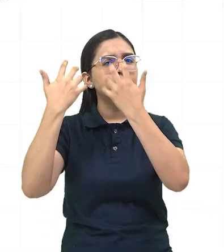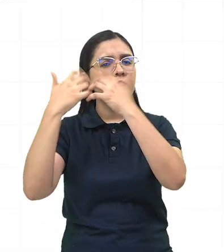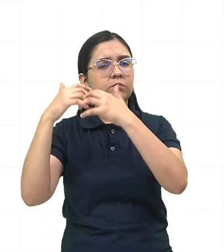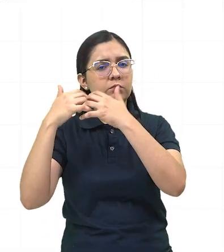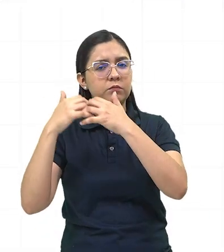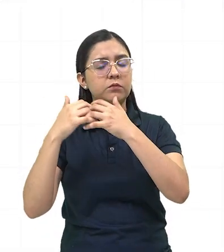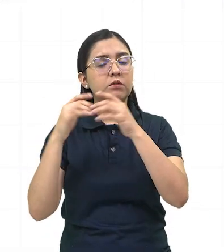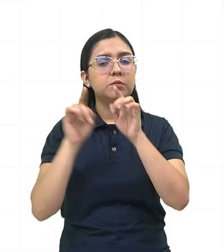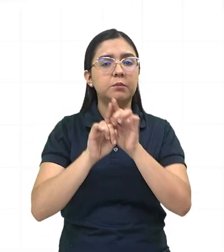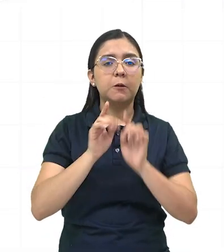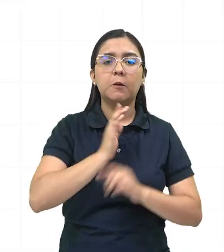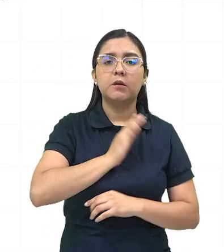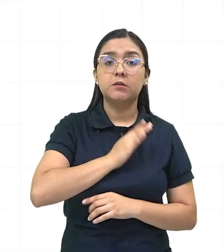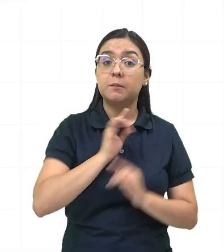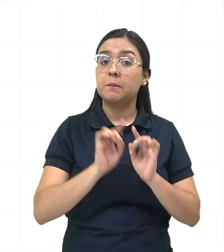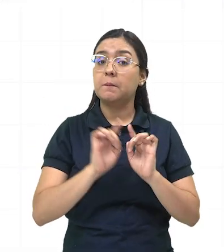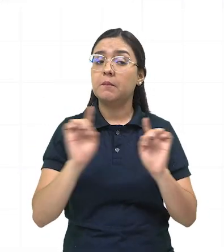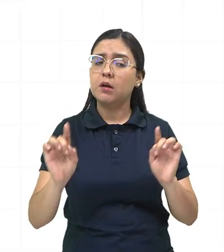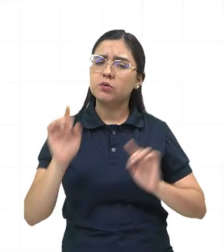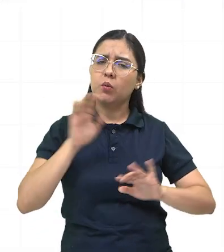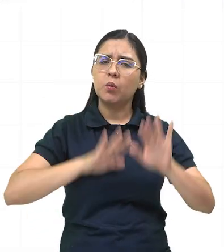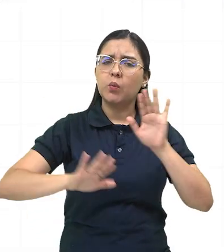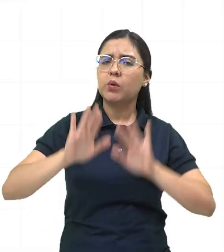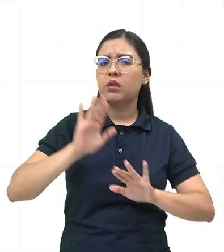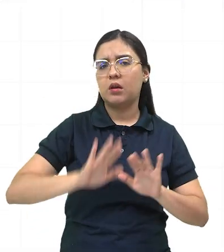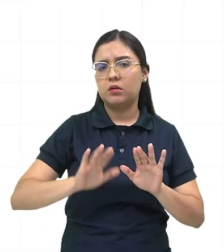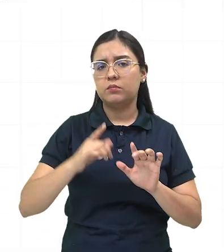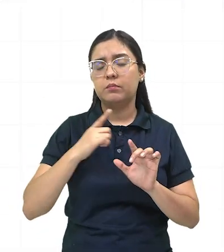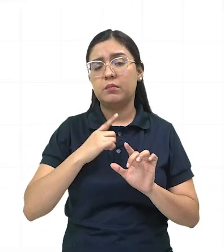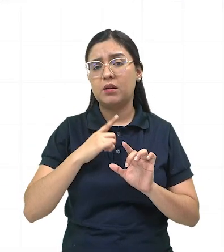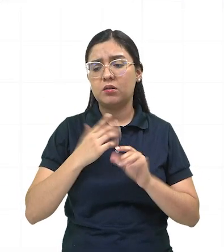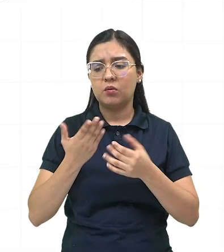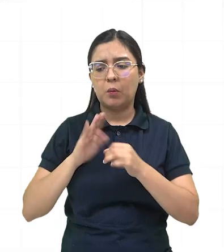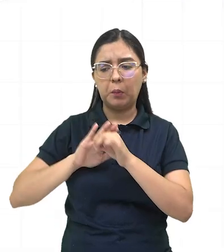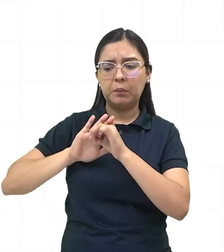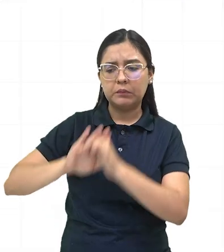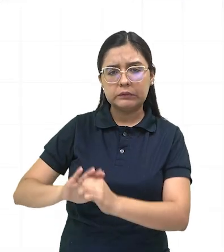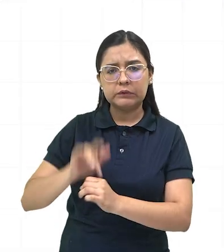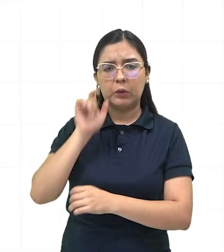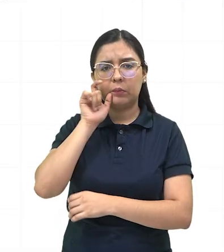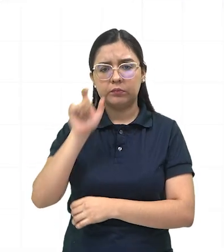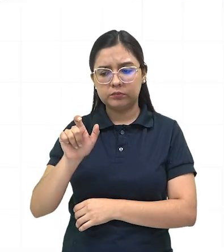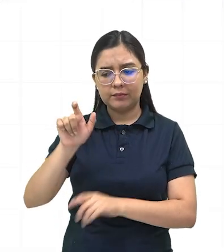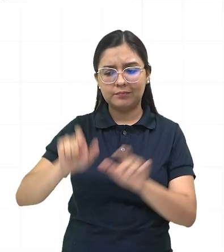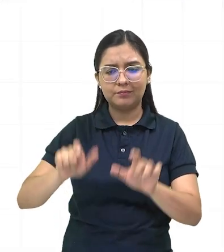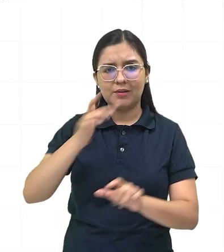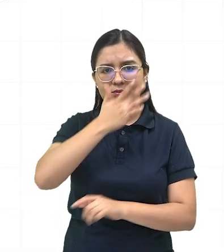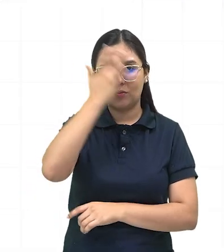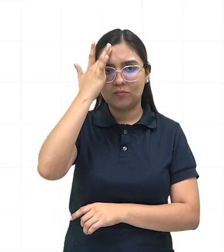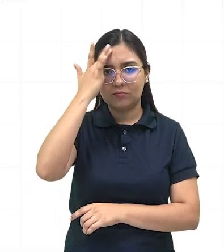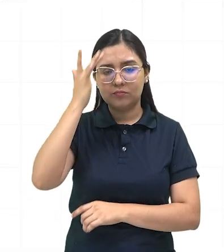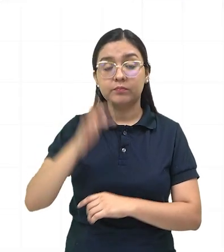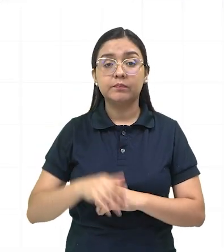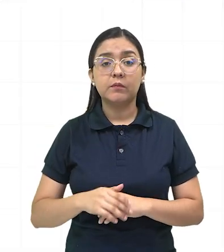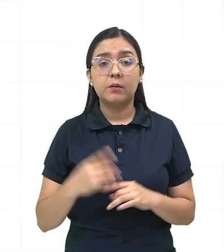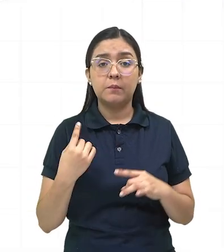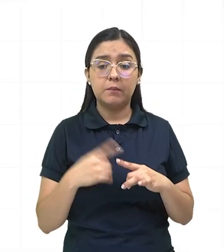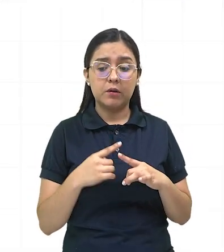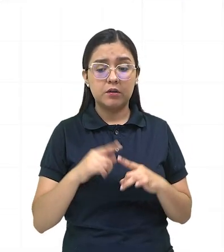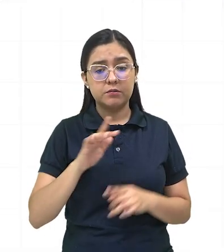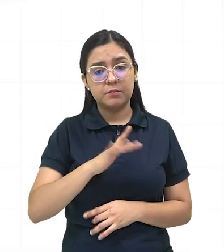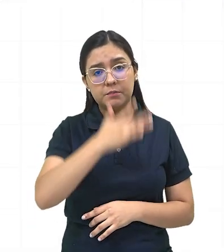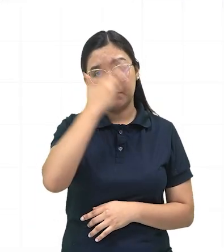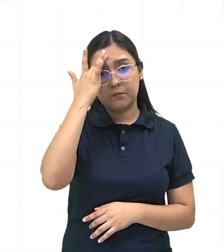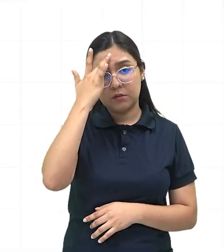mente, no nosso coração, mas tendo cuidado para não ferir, para não agredir as outras pessoas. Porque as outras